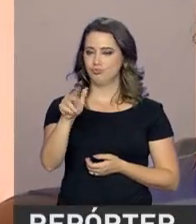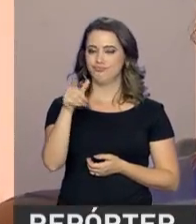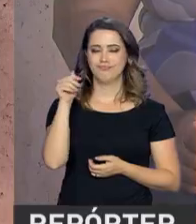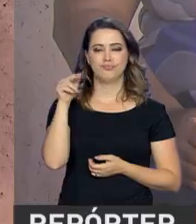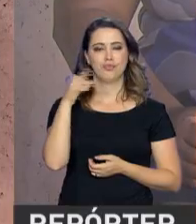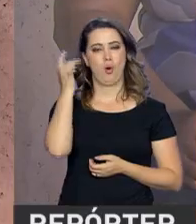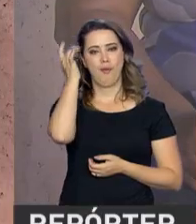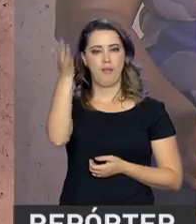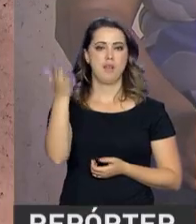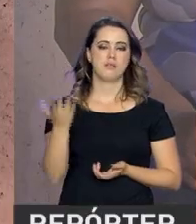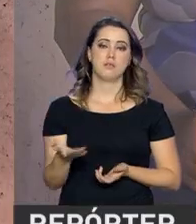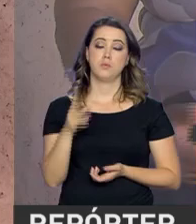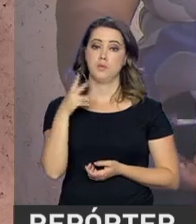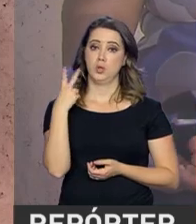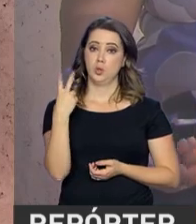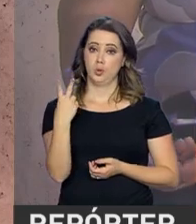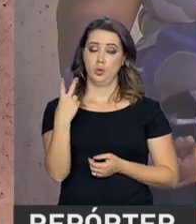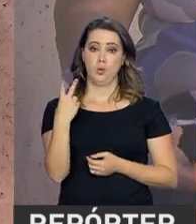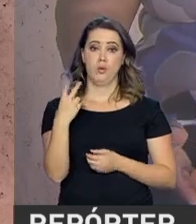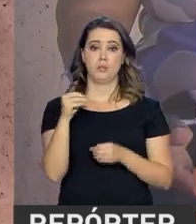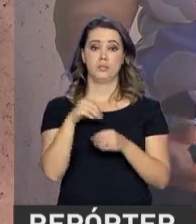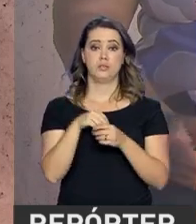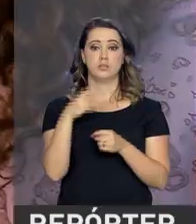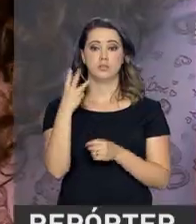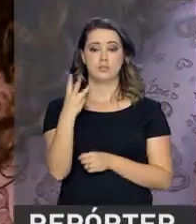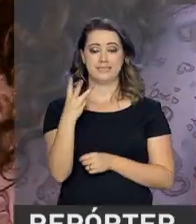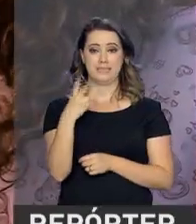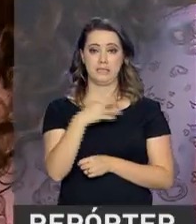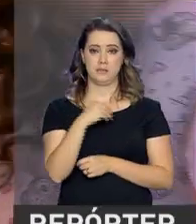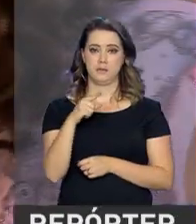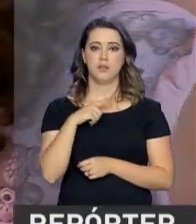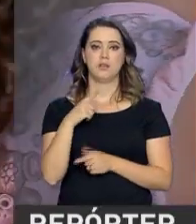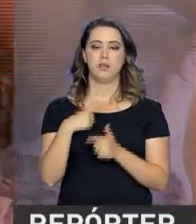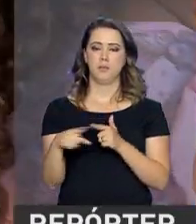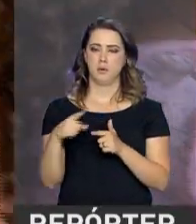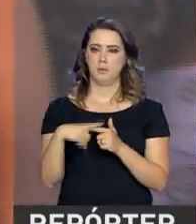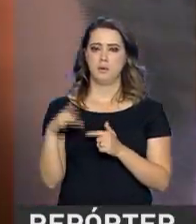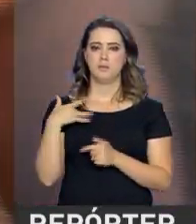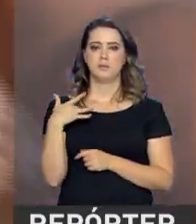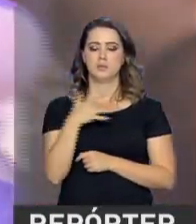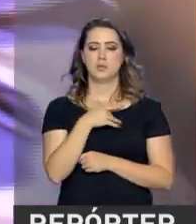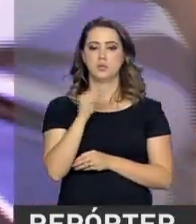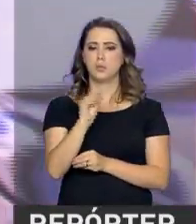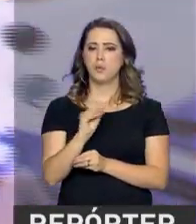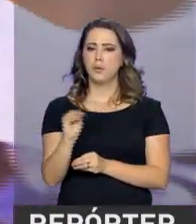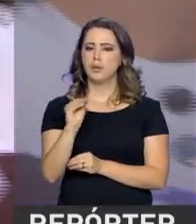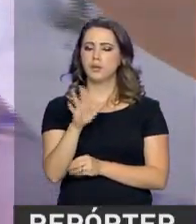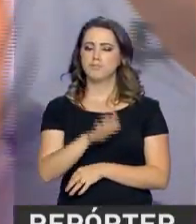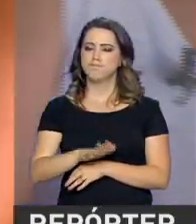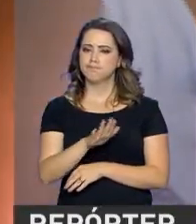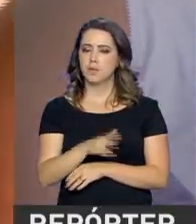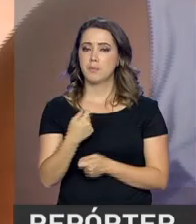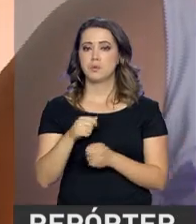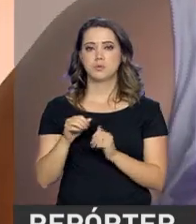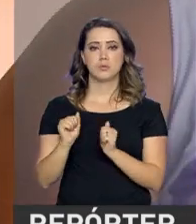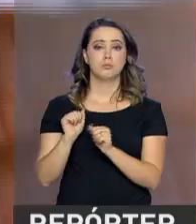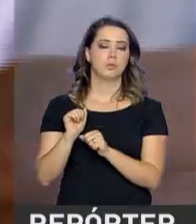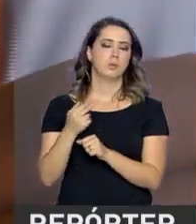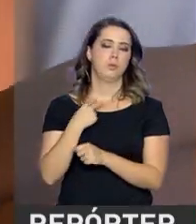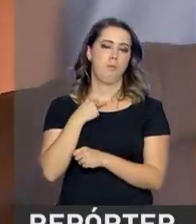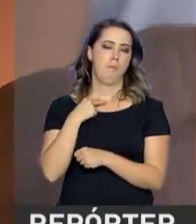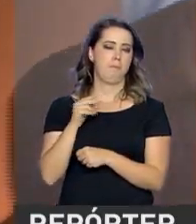fácil dois dos três filhos dela tem problemas de saúde para conseguir cuidar dos pequenos teve de parar de trabalhar